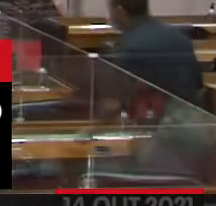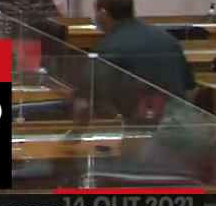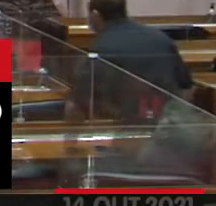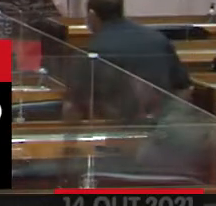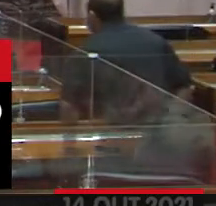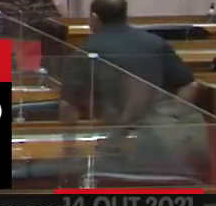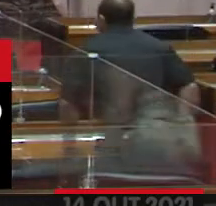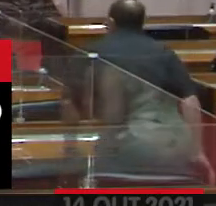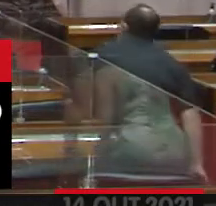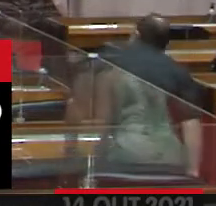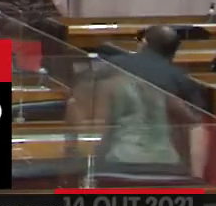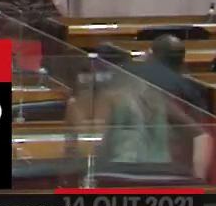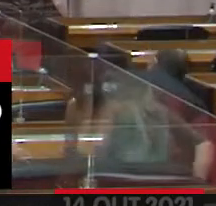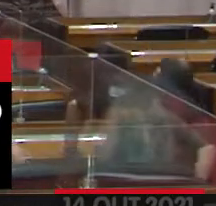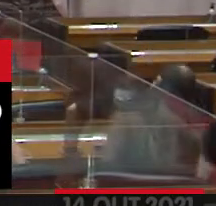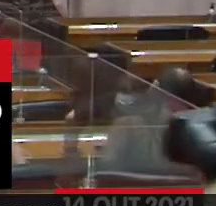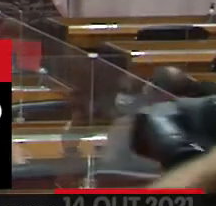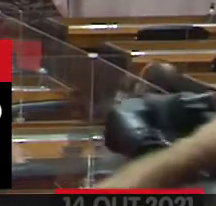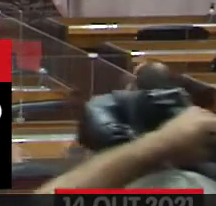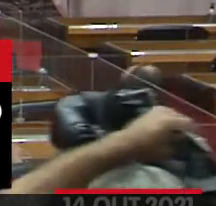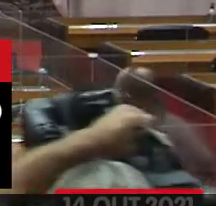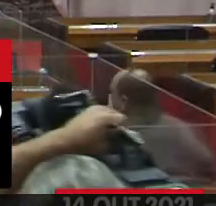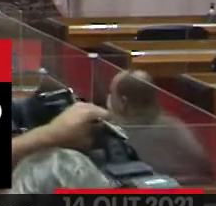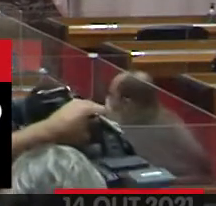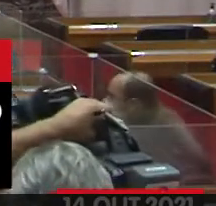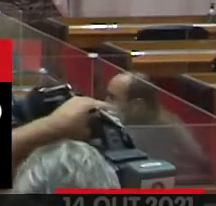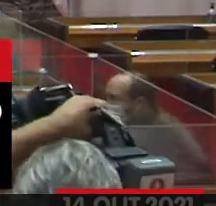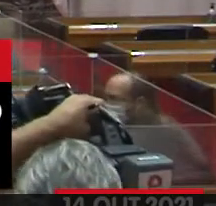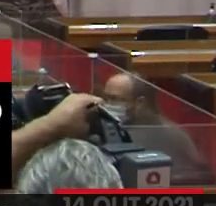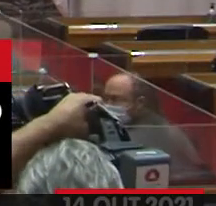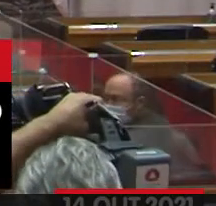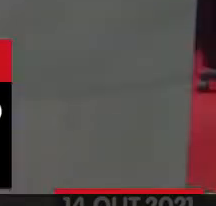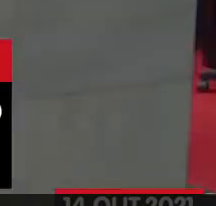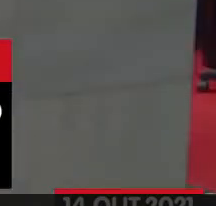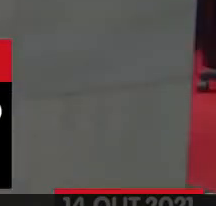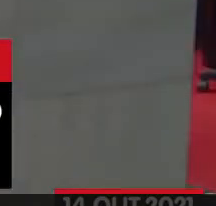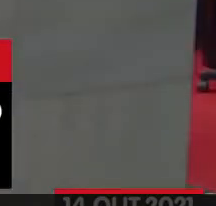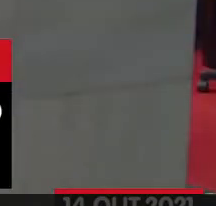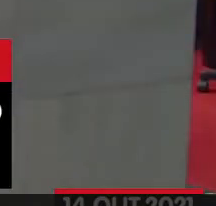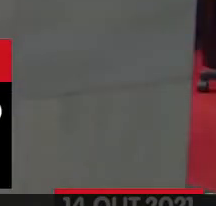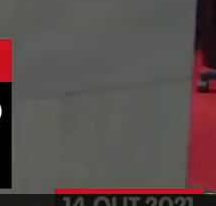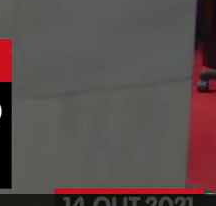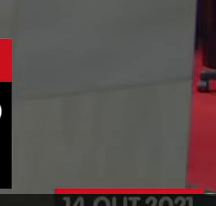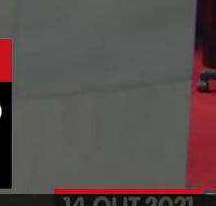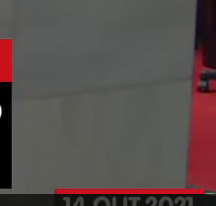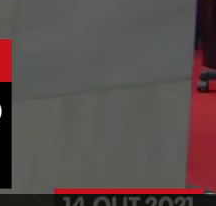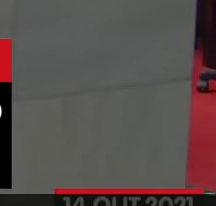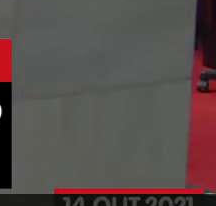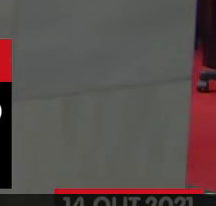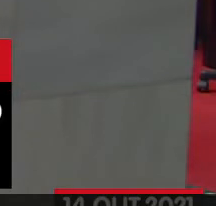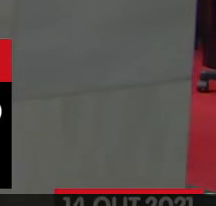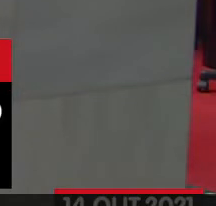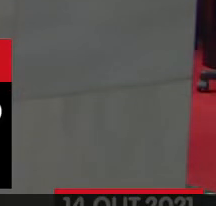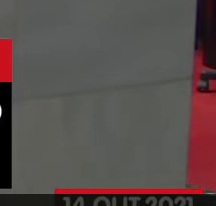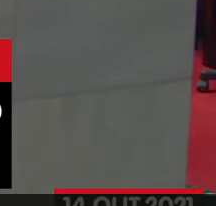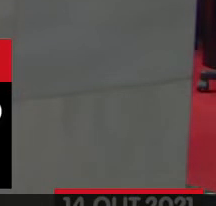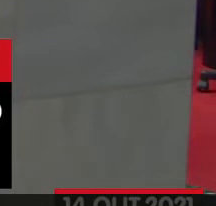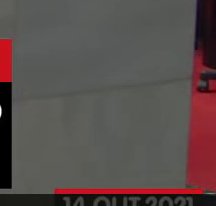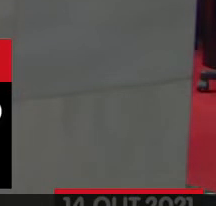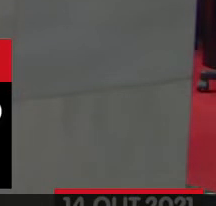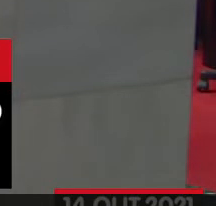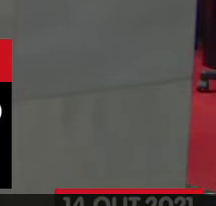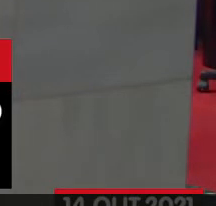Registramos e agradecemos as seguintes presenças. Excelentíssimo senhor deputado professor Irineu. Excelentíssimo senhor